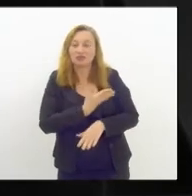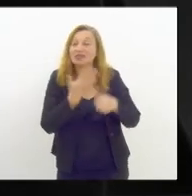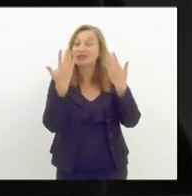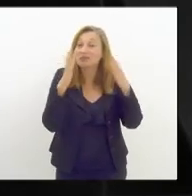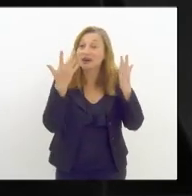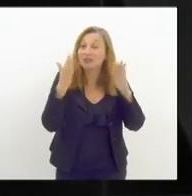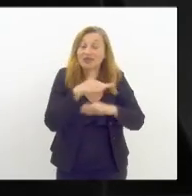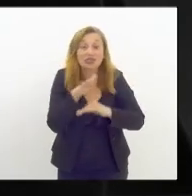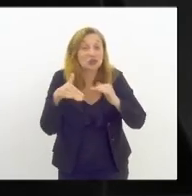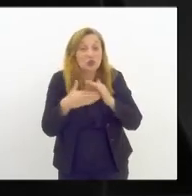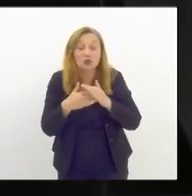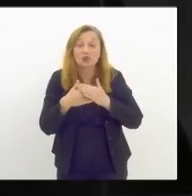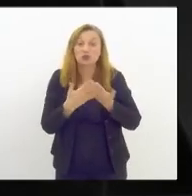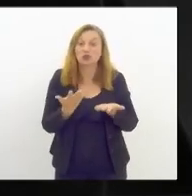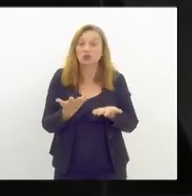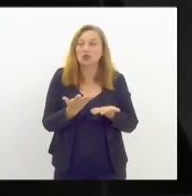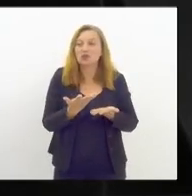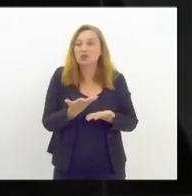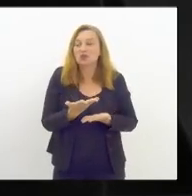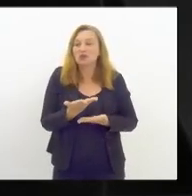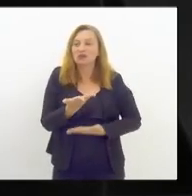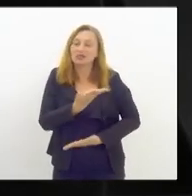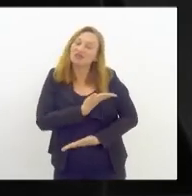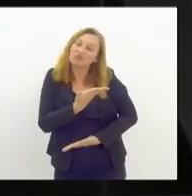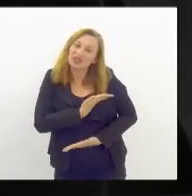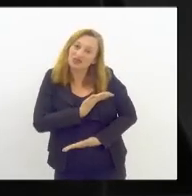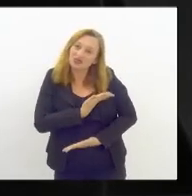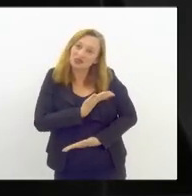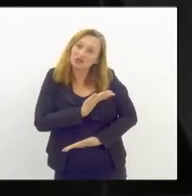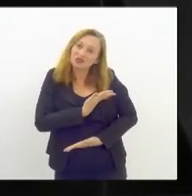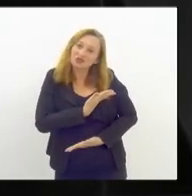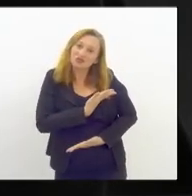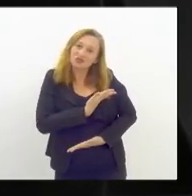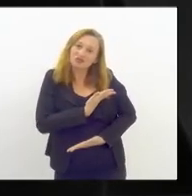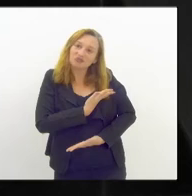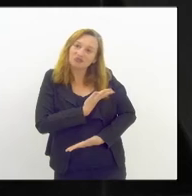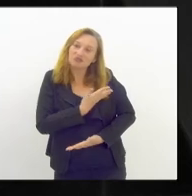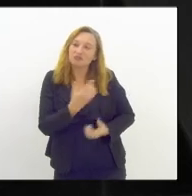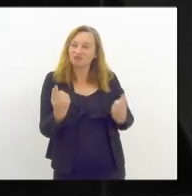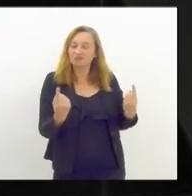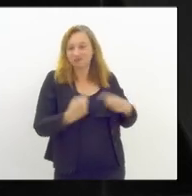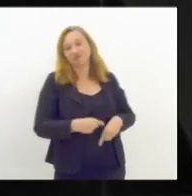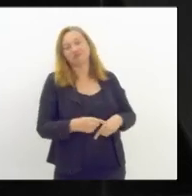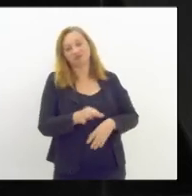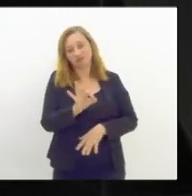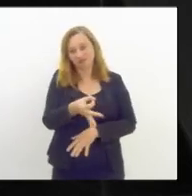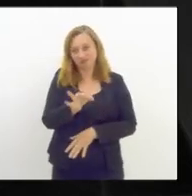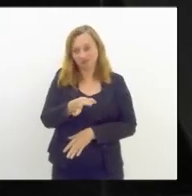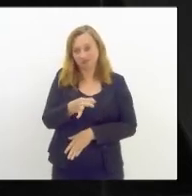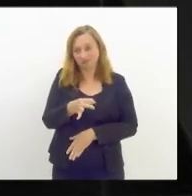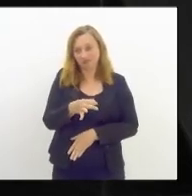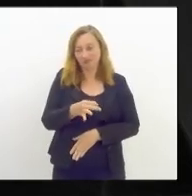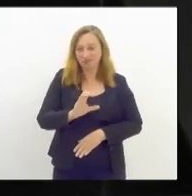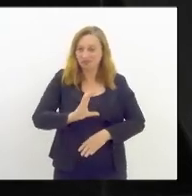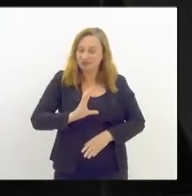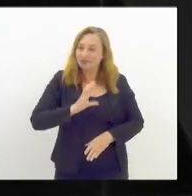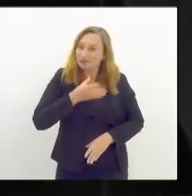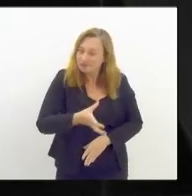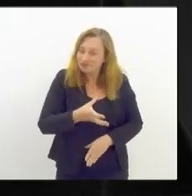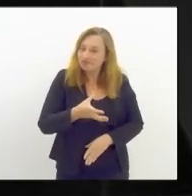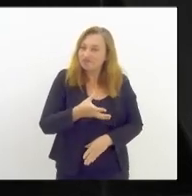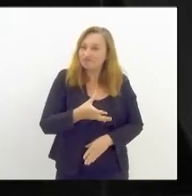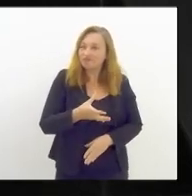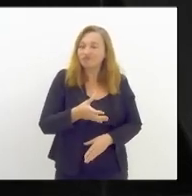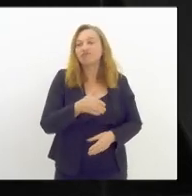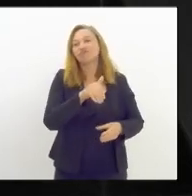que todos os meus companheiros e companheiras que concorreram primeiramente que tiveram Ousadia e